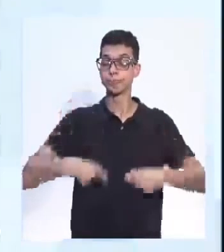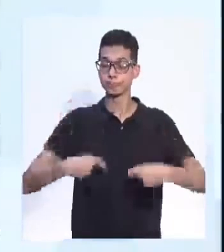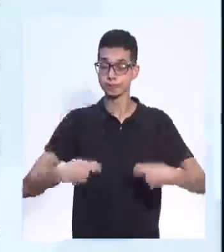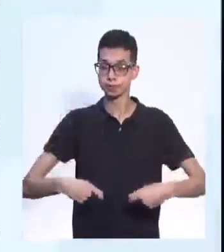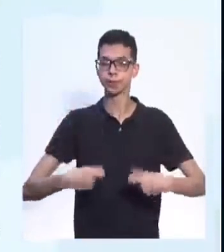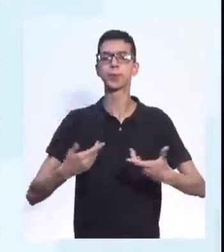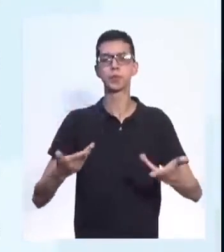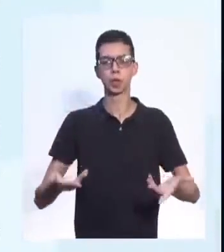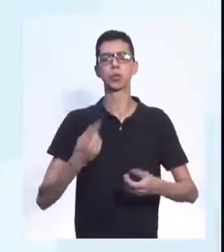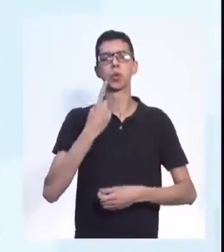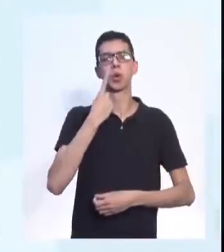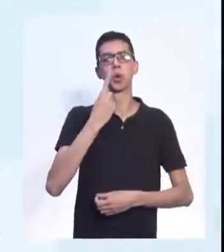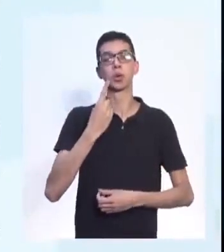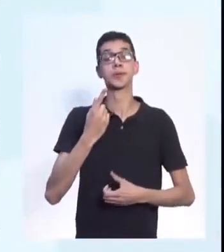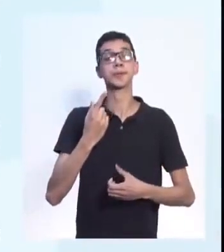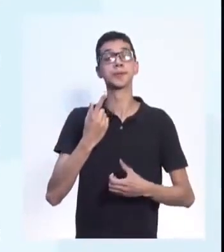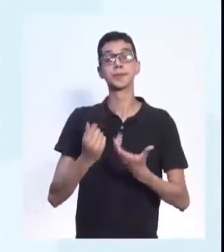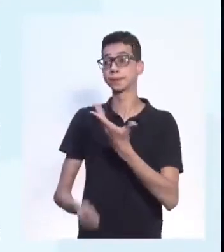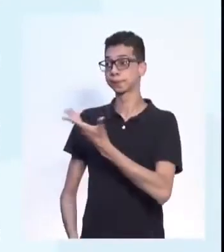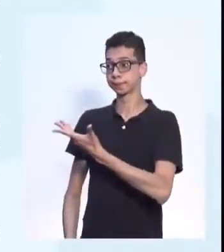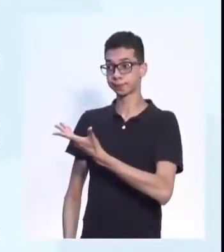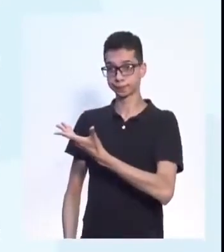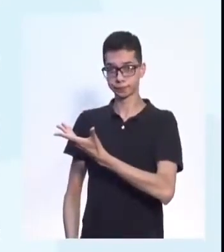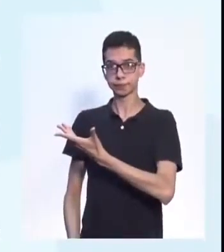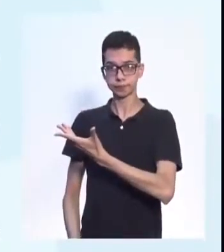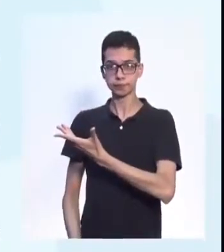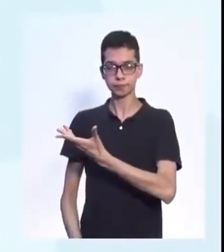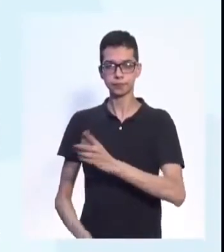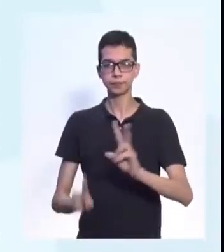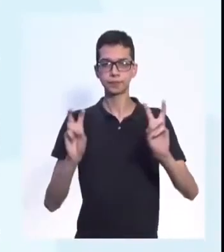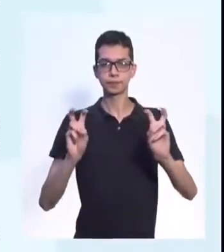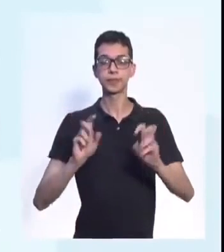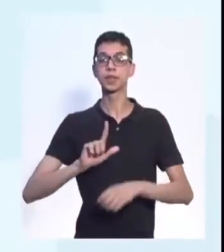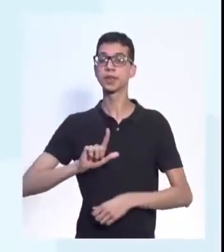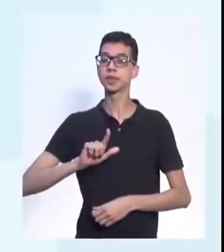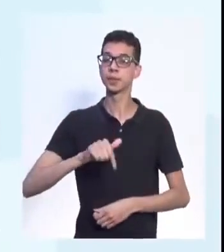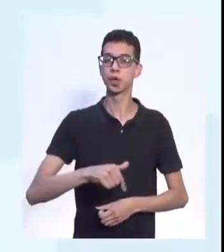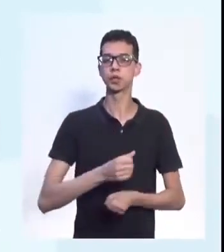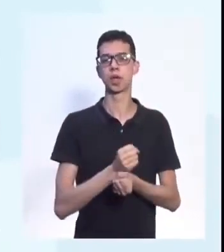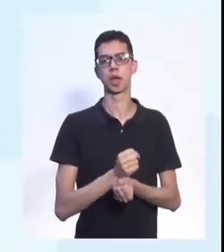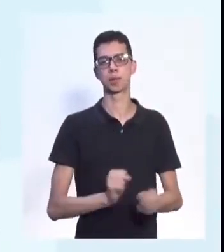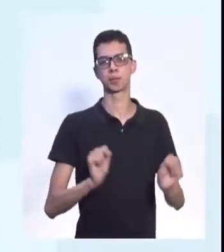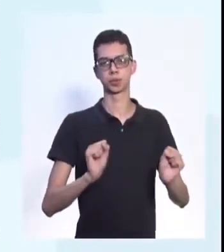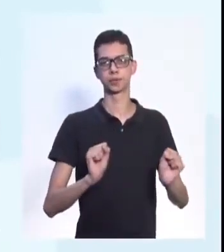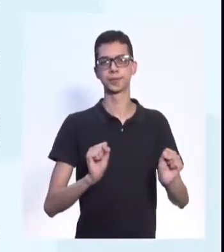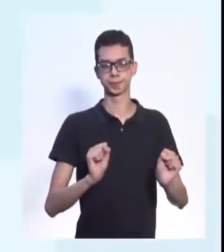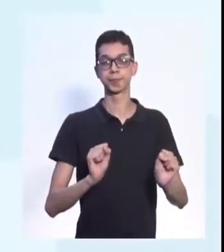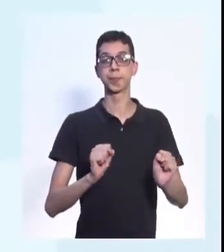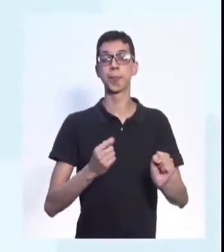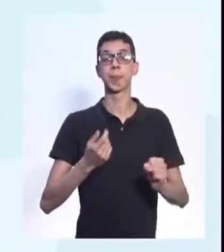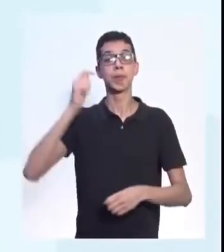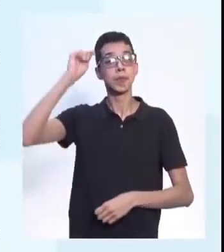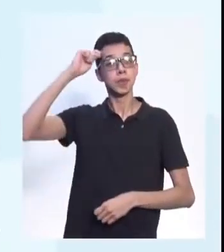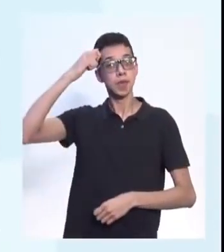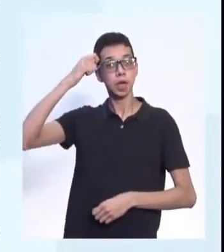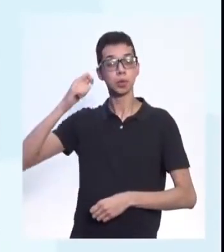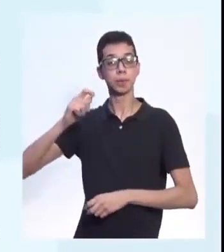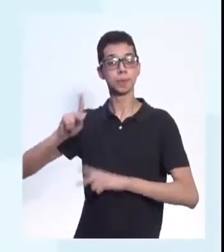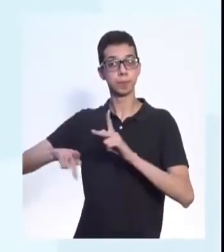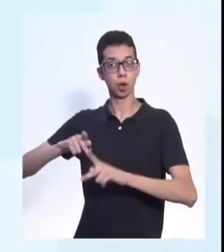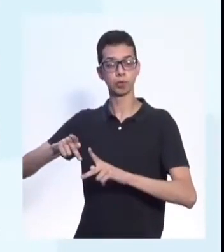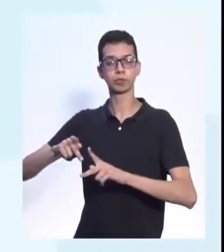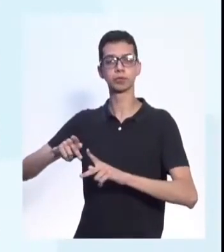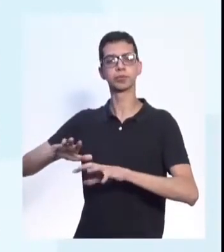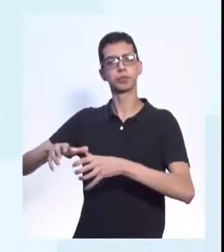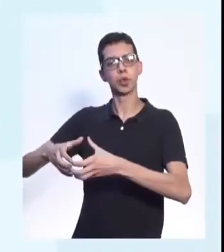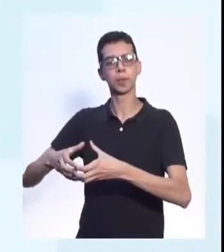também sobre um pouco essa atualidade, porque depois da abolição, os negros eles passaram a habitar as comunidades, os